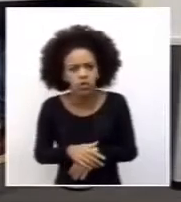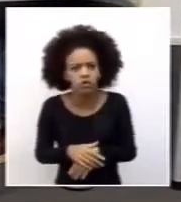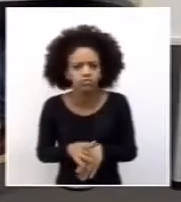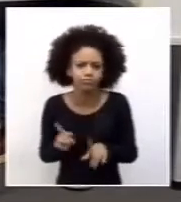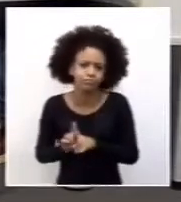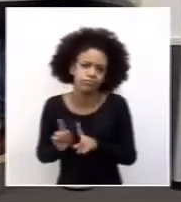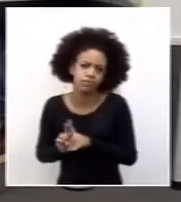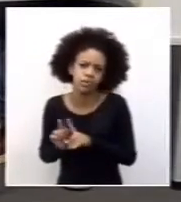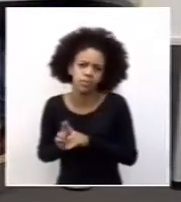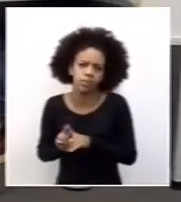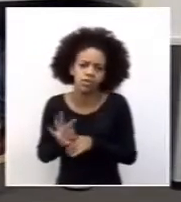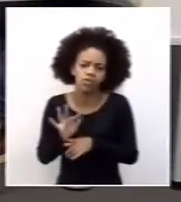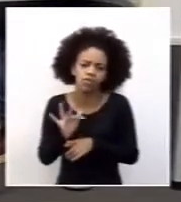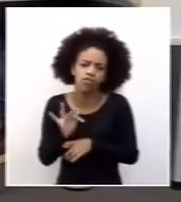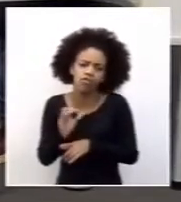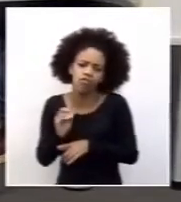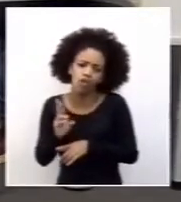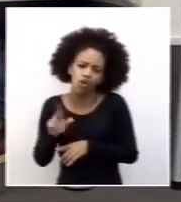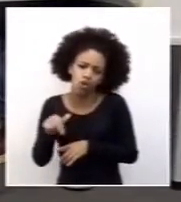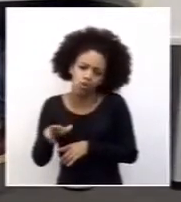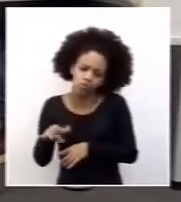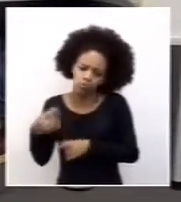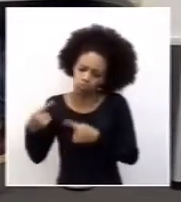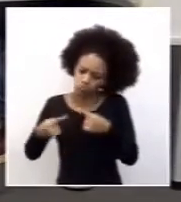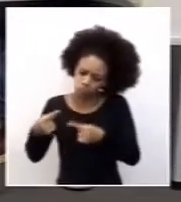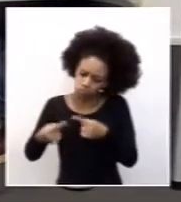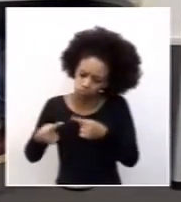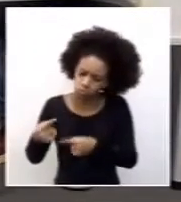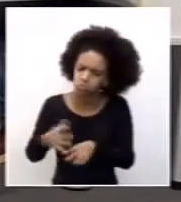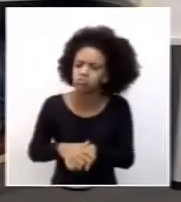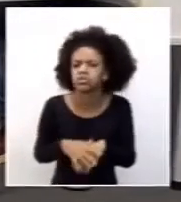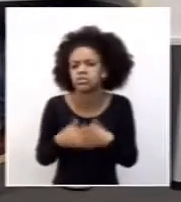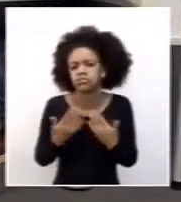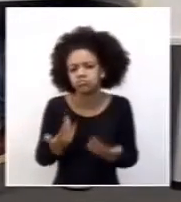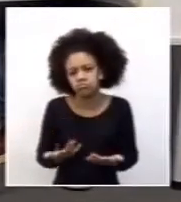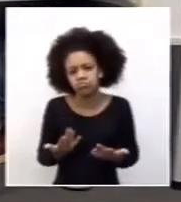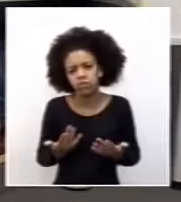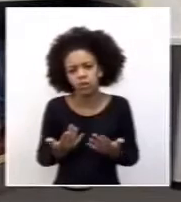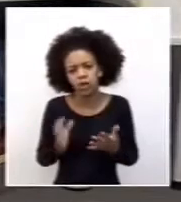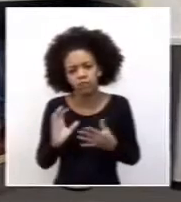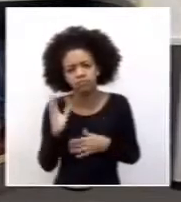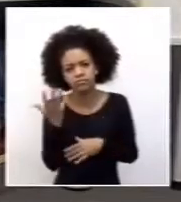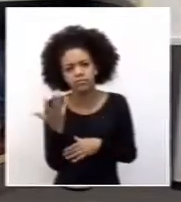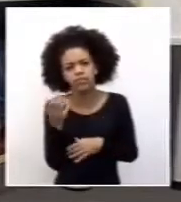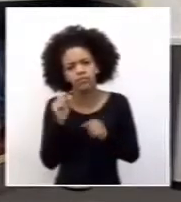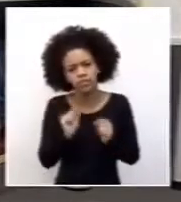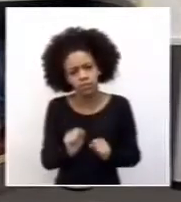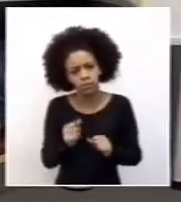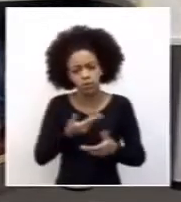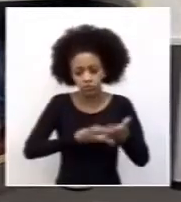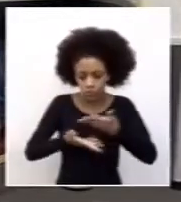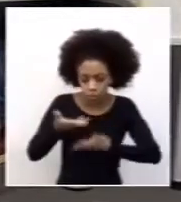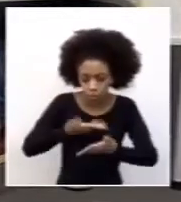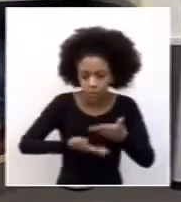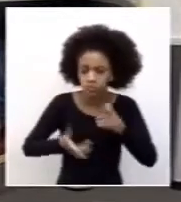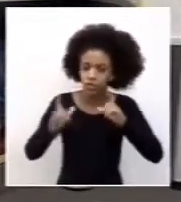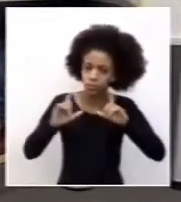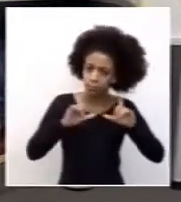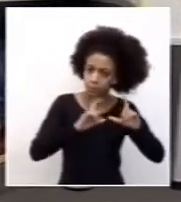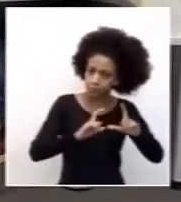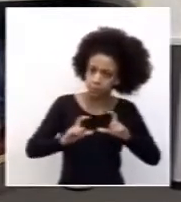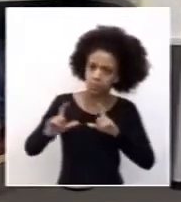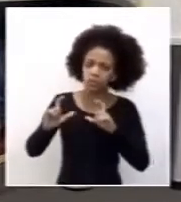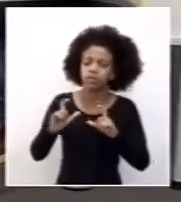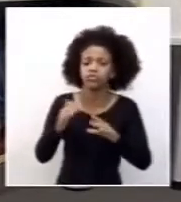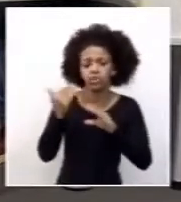tem fórum de discussões, criando que nem os murais, assim, e assim você pode também compartilhar imagens e arquivos. Então,